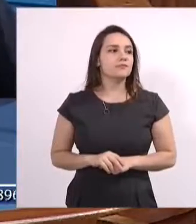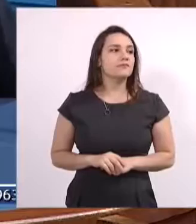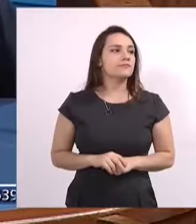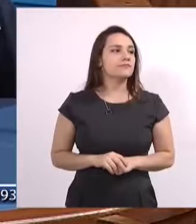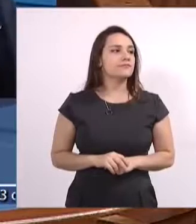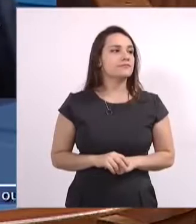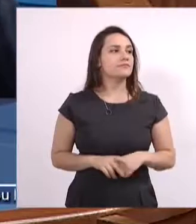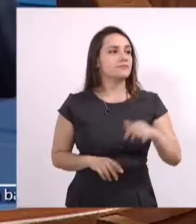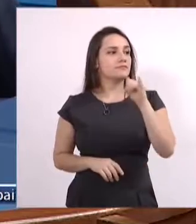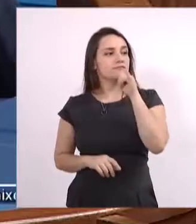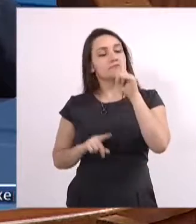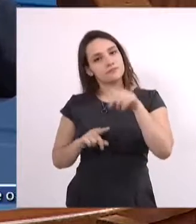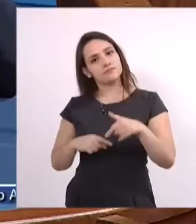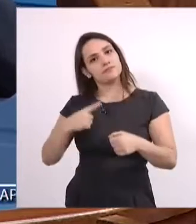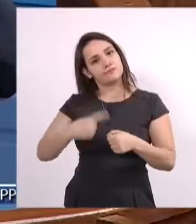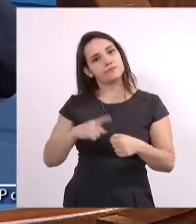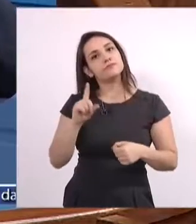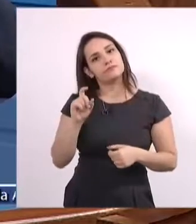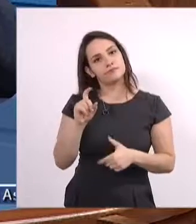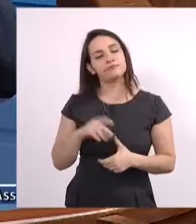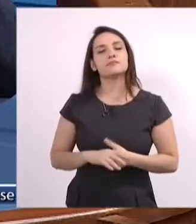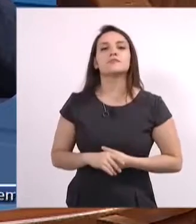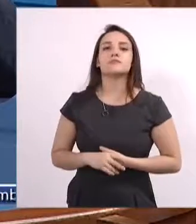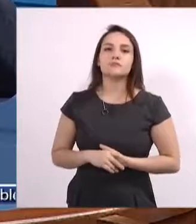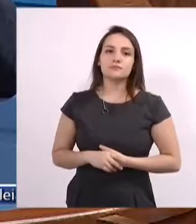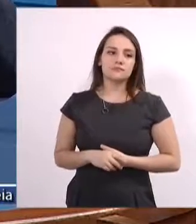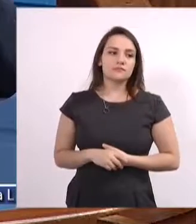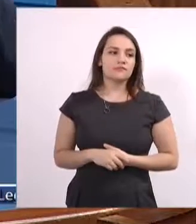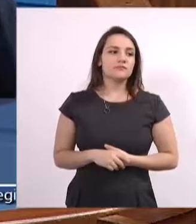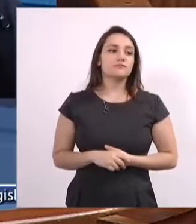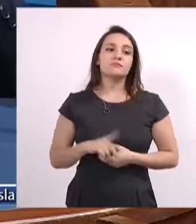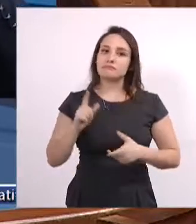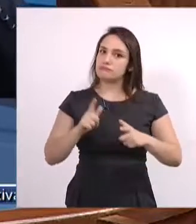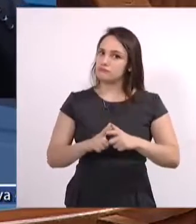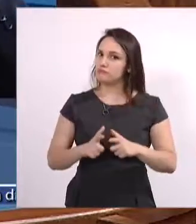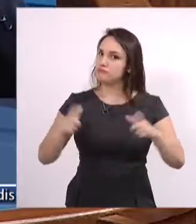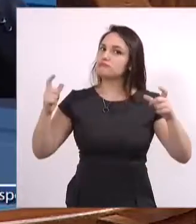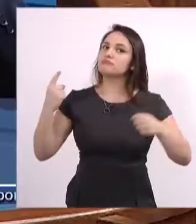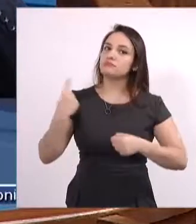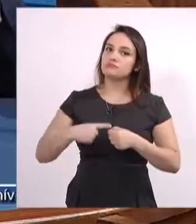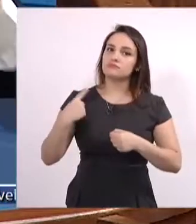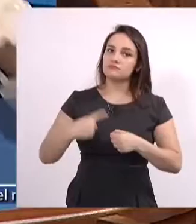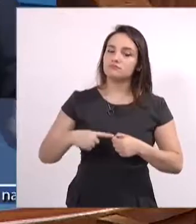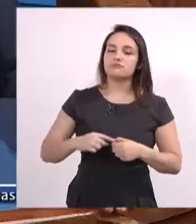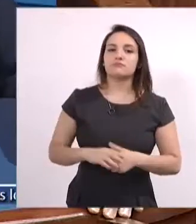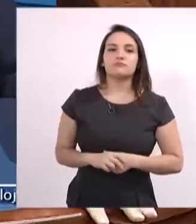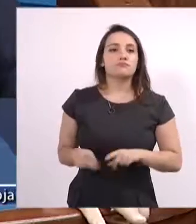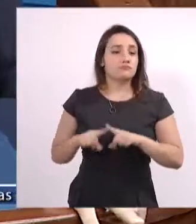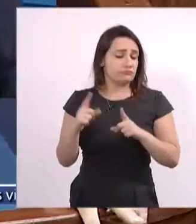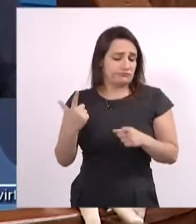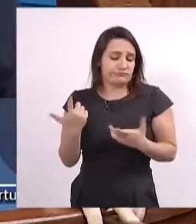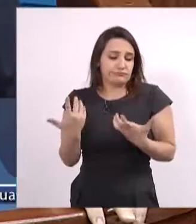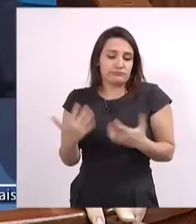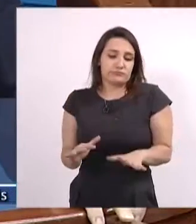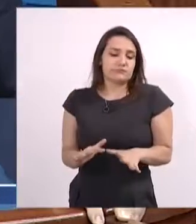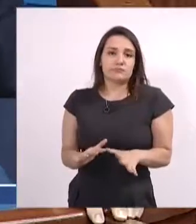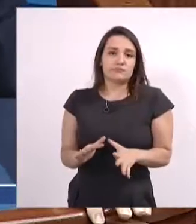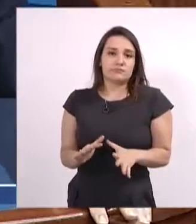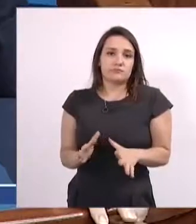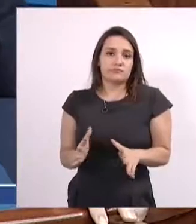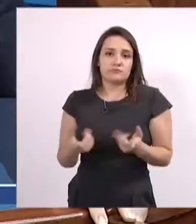como é o caso de Dourados, um grande município que não participa de